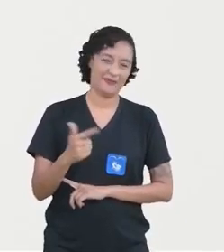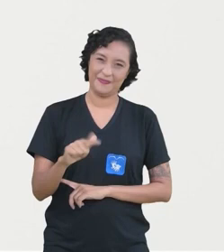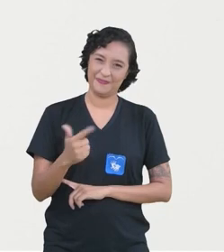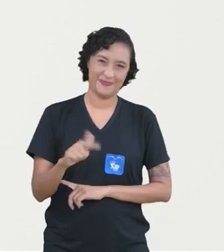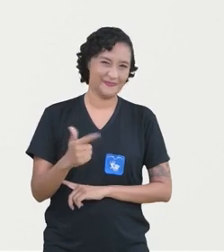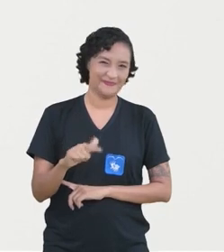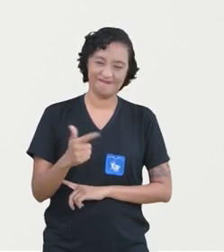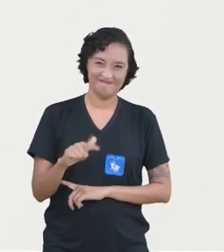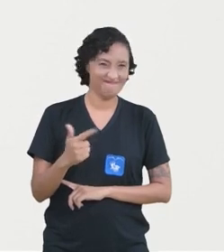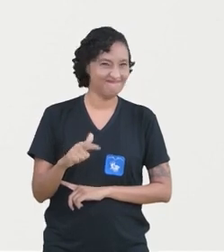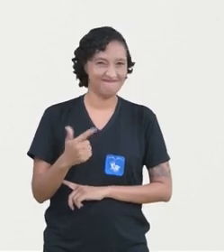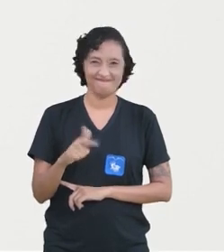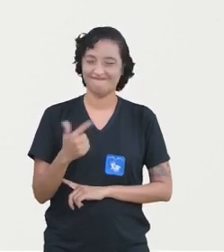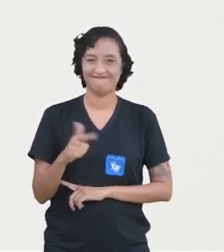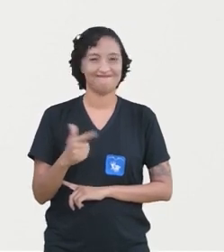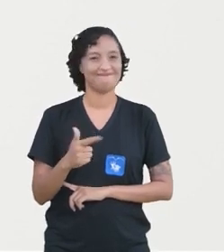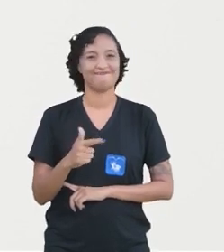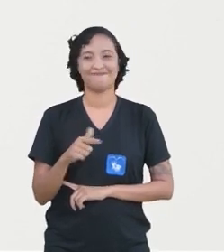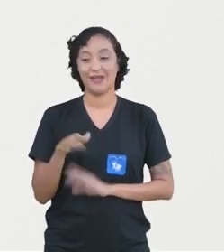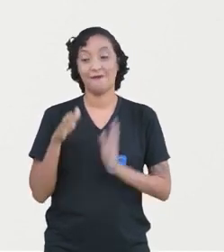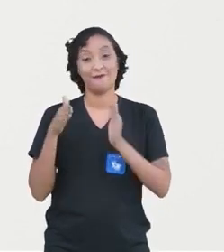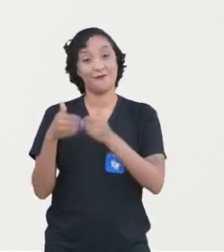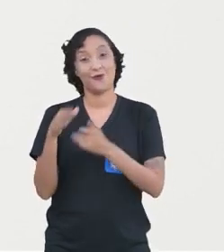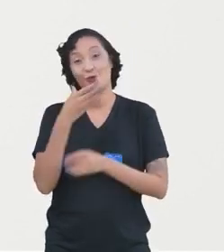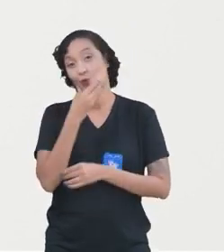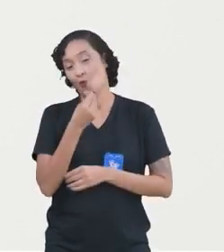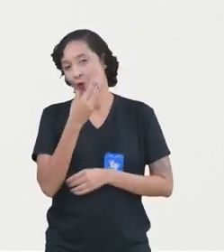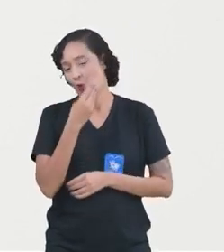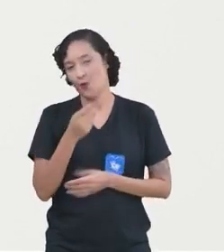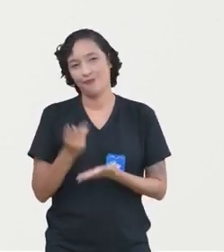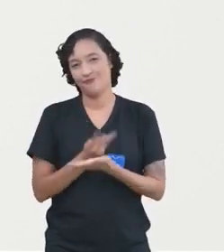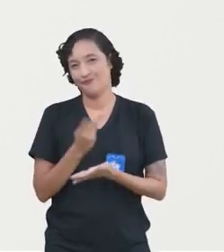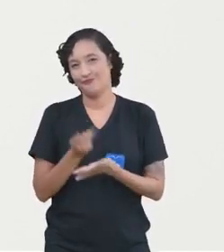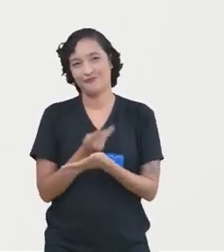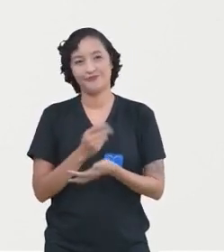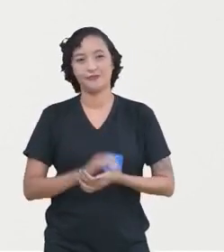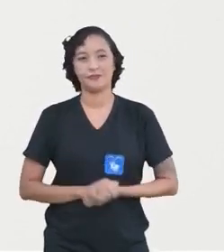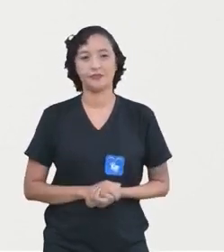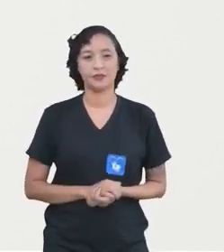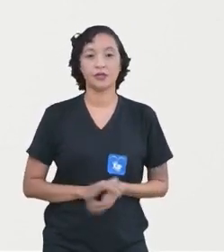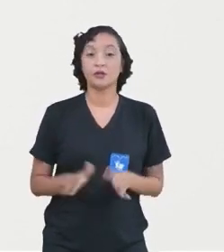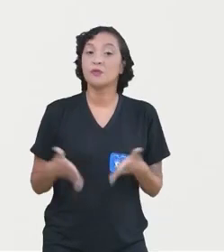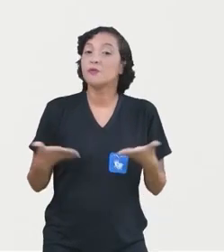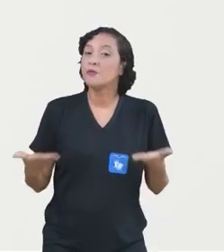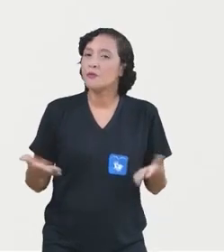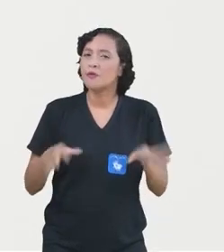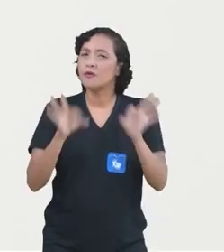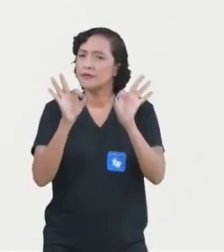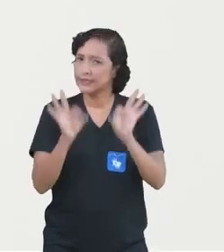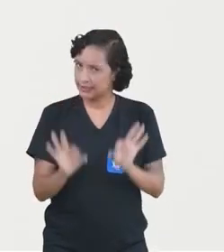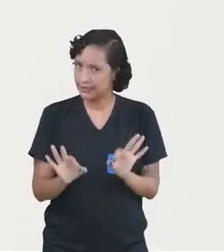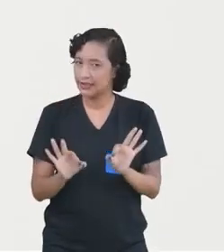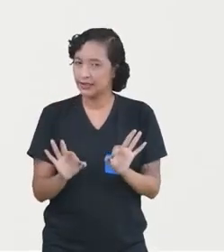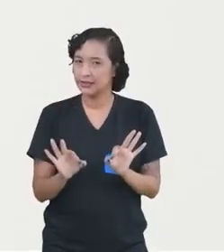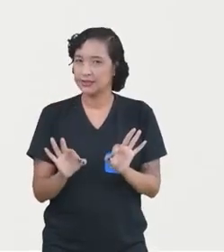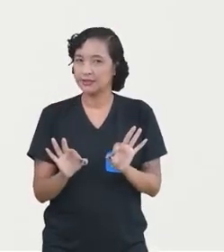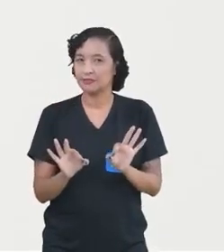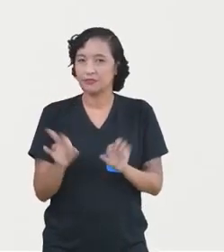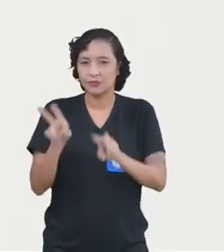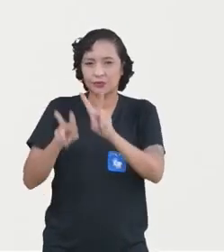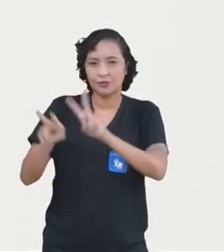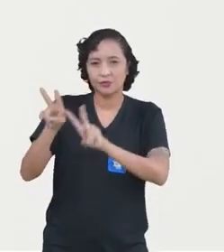reprodutor masculino, então aqui já elimina. Qual é a opção que, de uma certa forma,